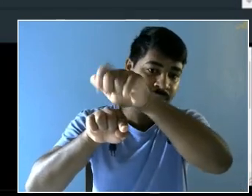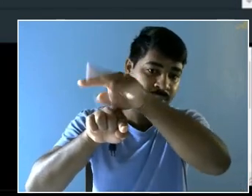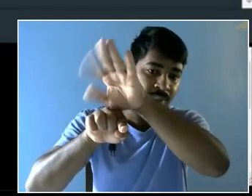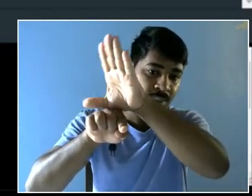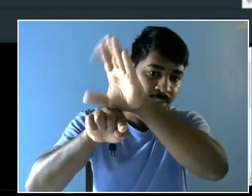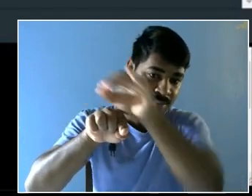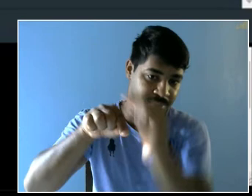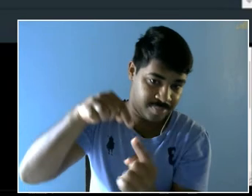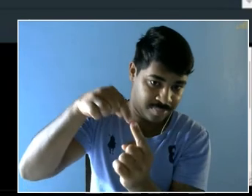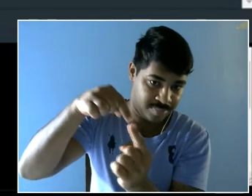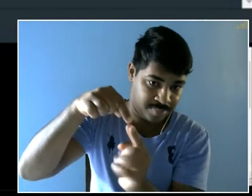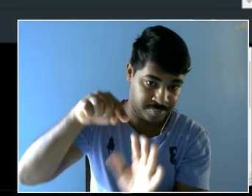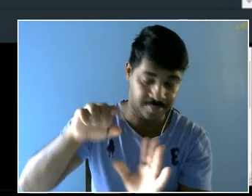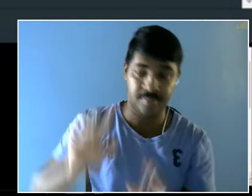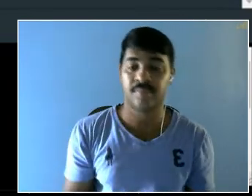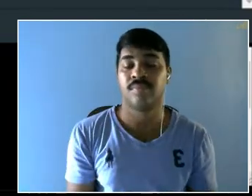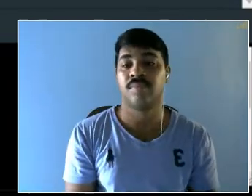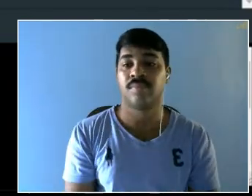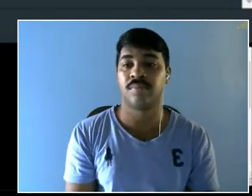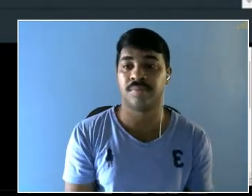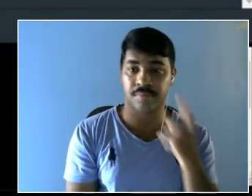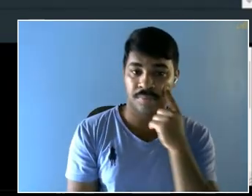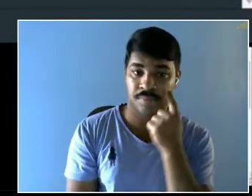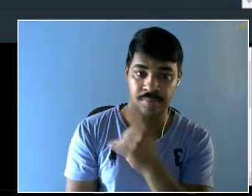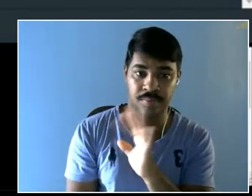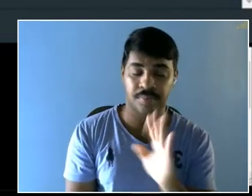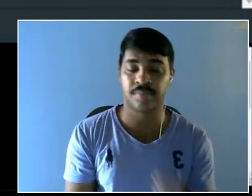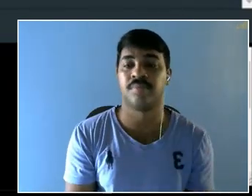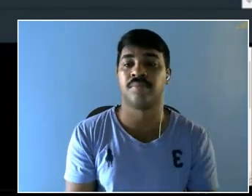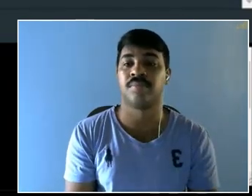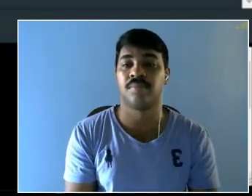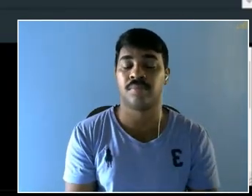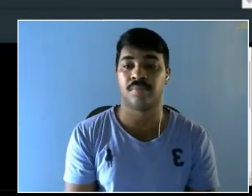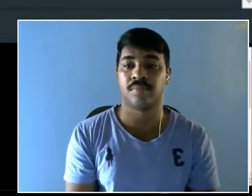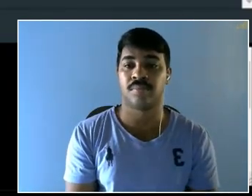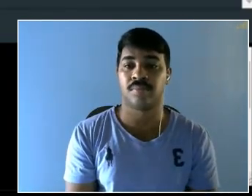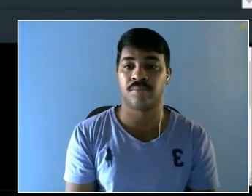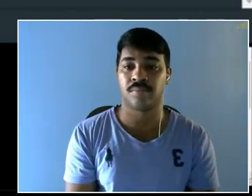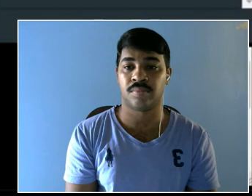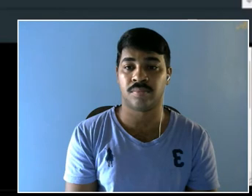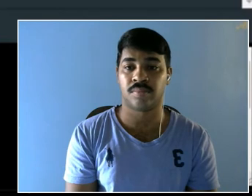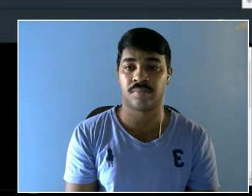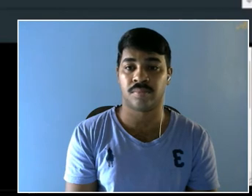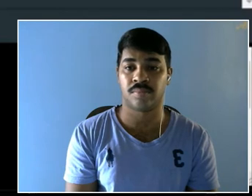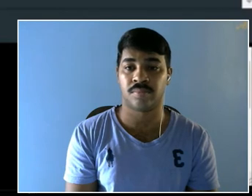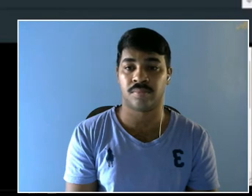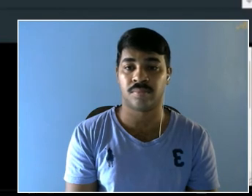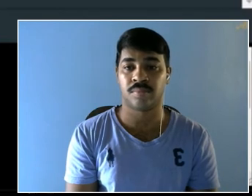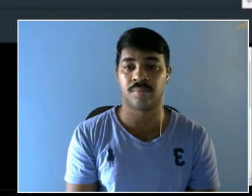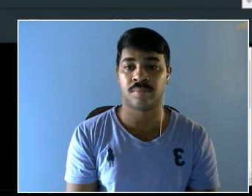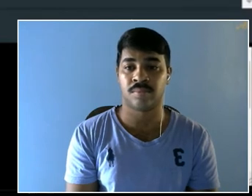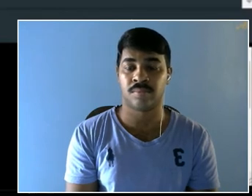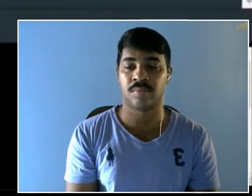chaves eu vou colocar o quê? Eu vou colocar um escreva, só para demonstrar o funcionamento. Escreva oi. Eu vou